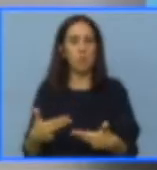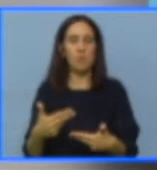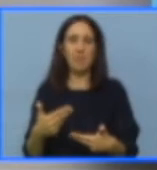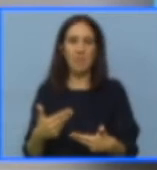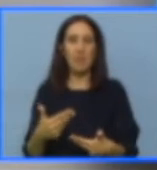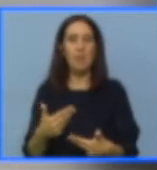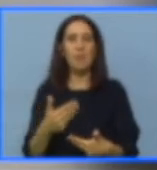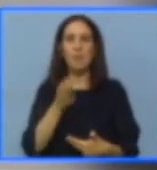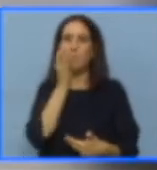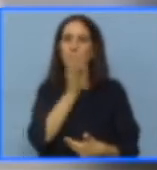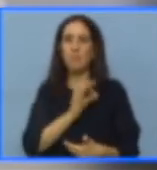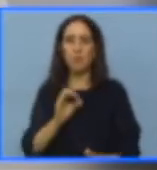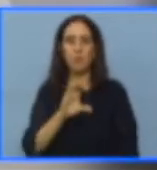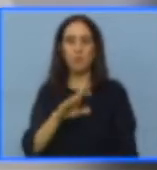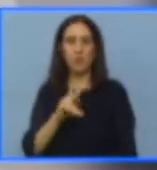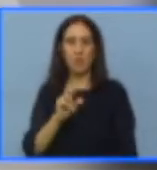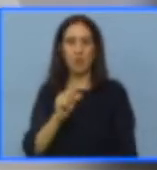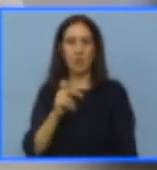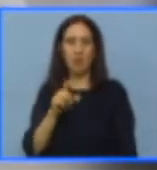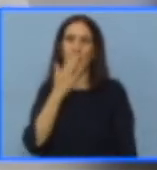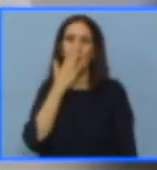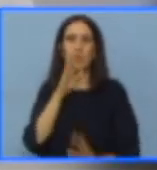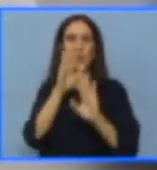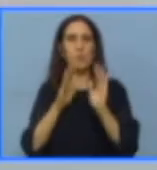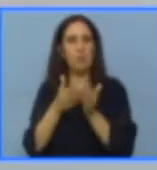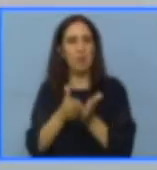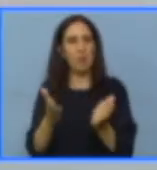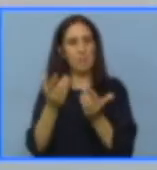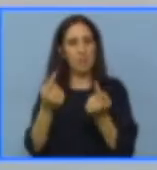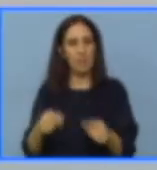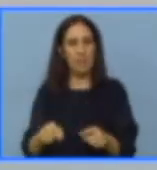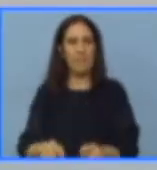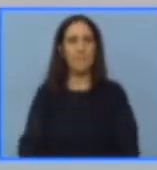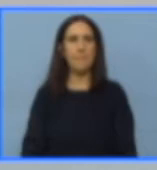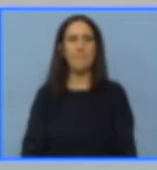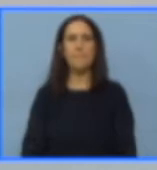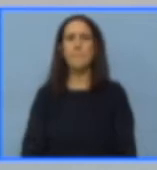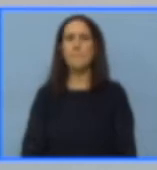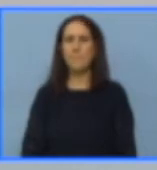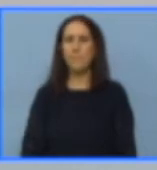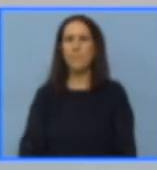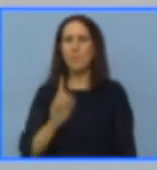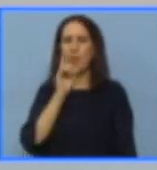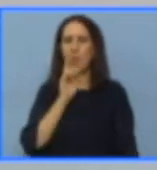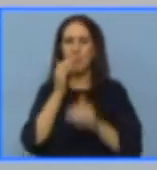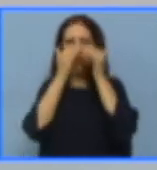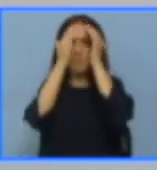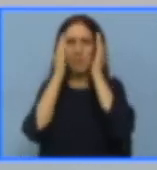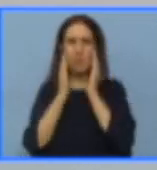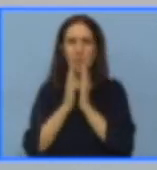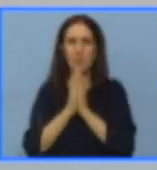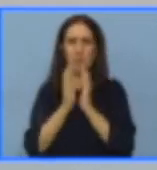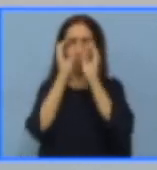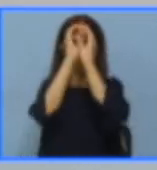maravilhosa composição de Chagall, que abre quase que a exposição. A figura de Maria é uma referência